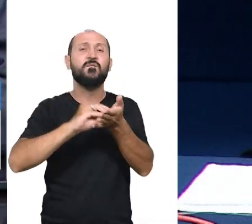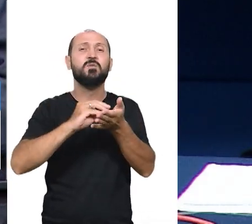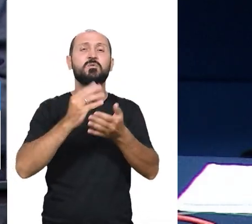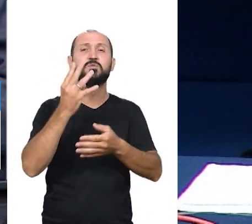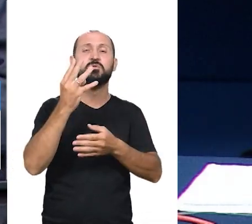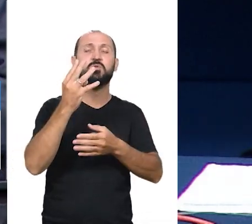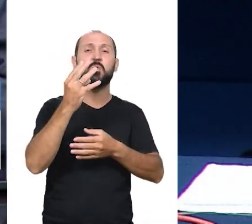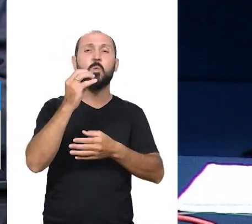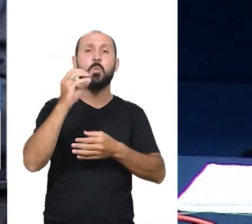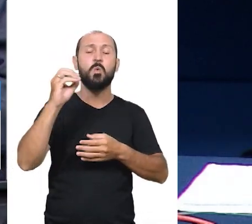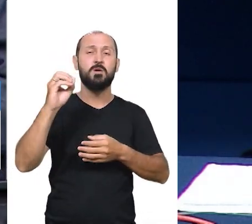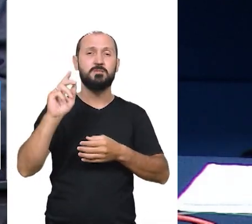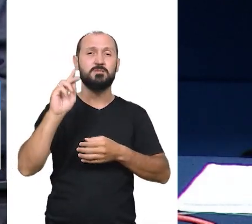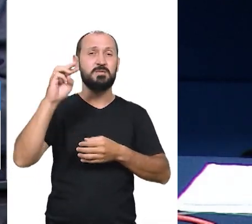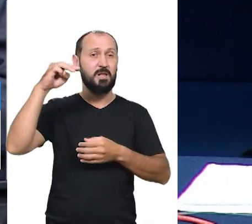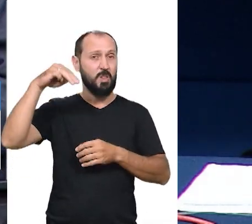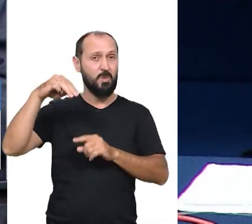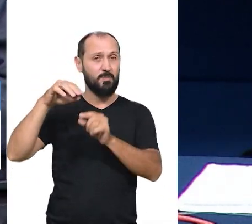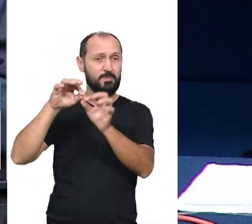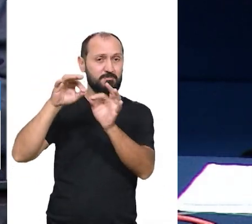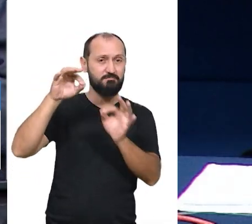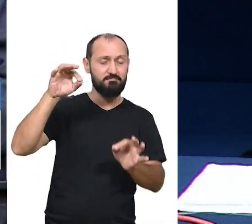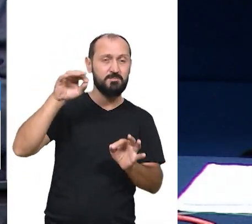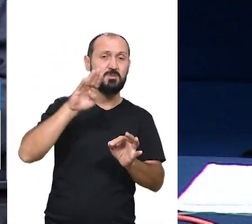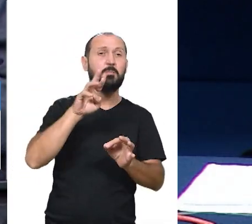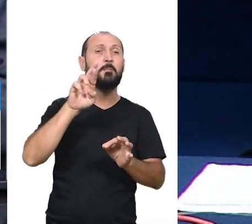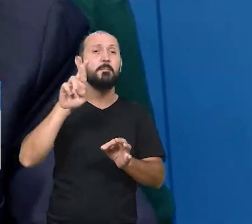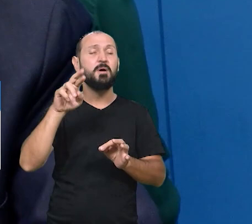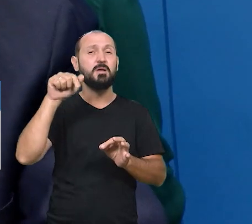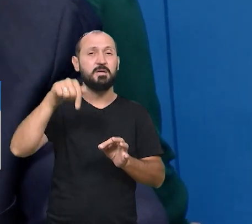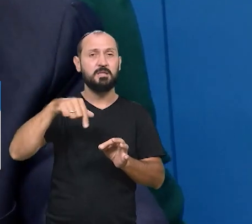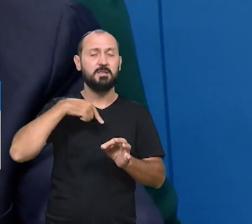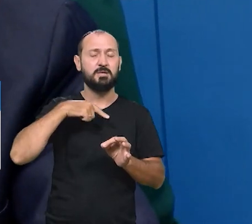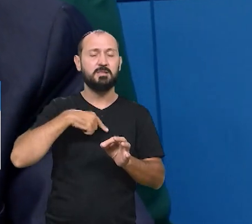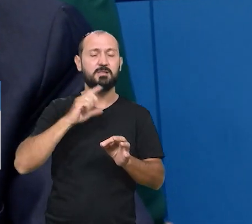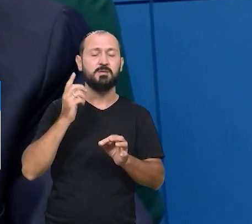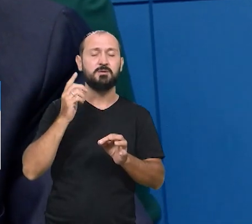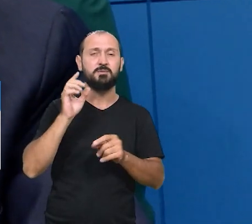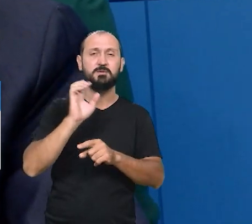a discussão de mais de 400 quilômetros de trechos de